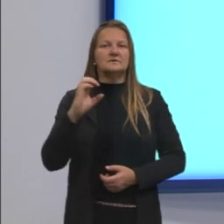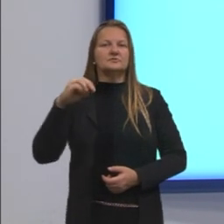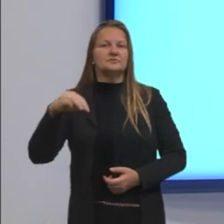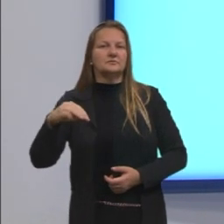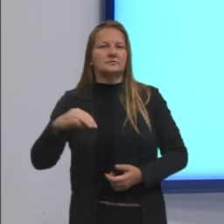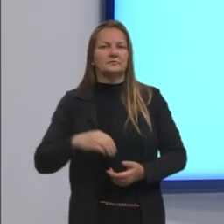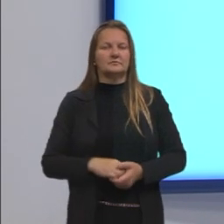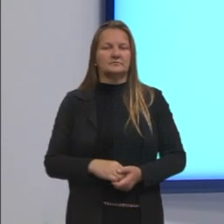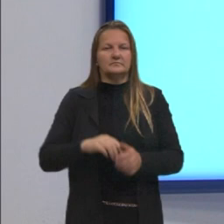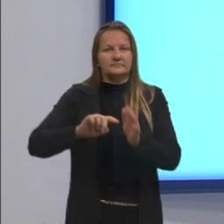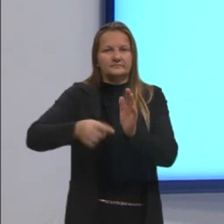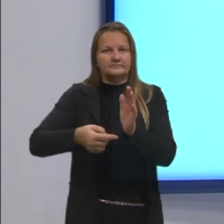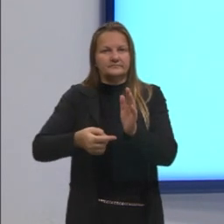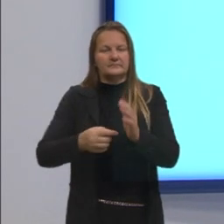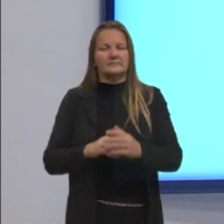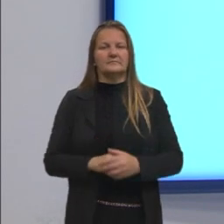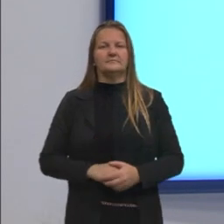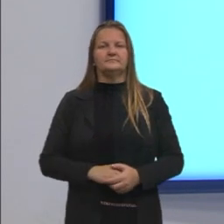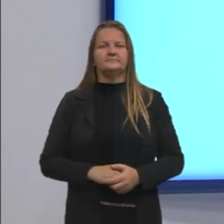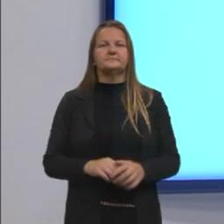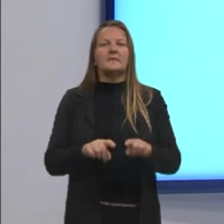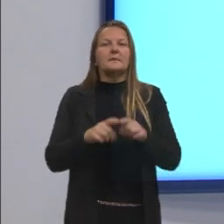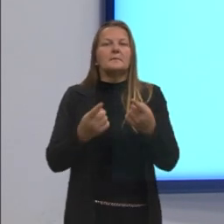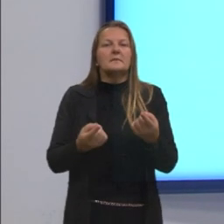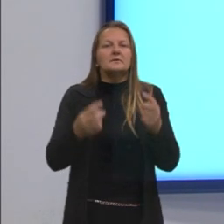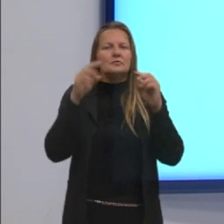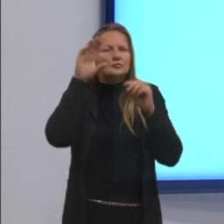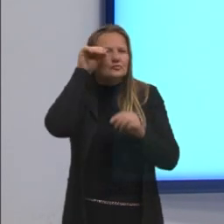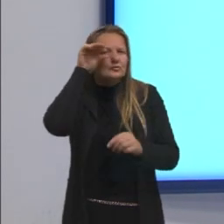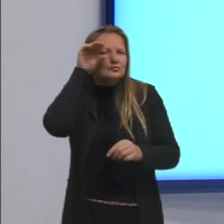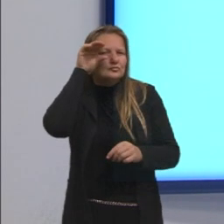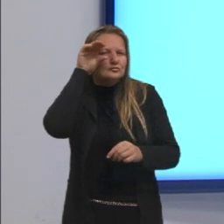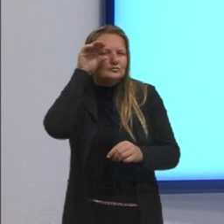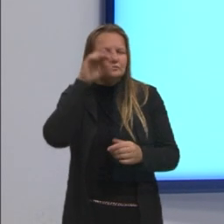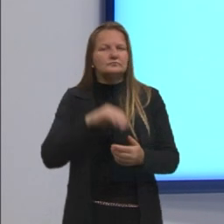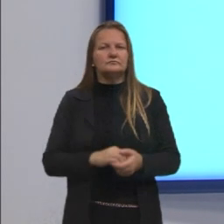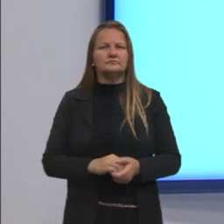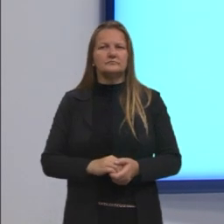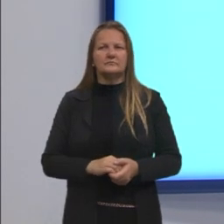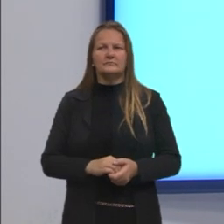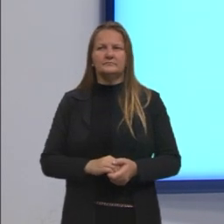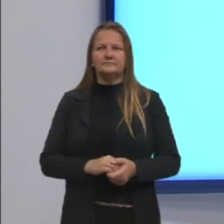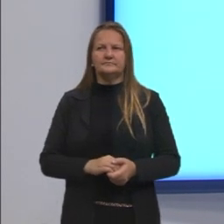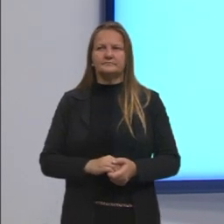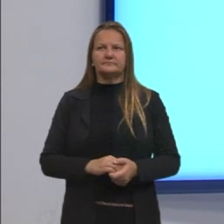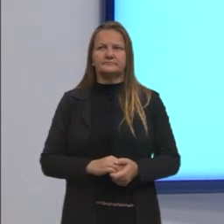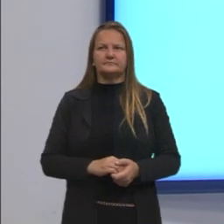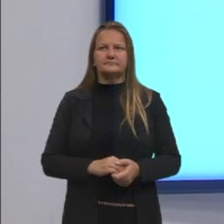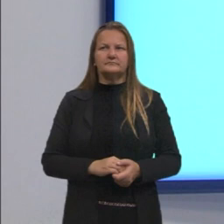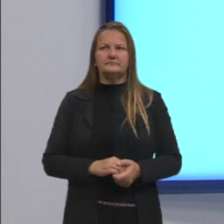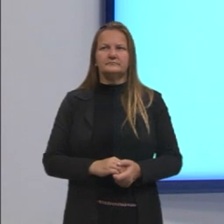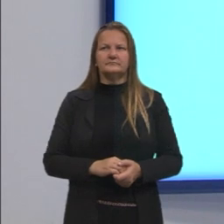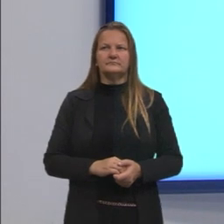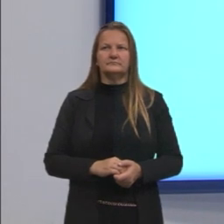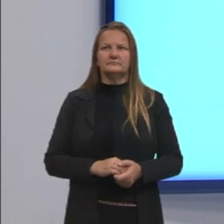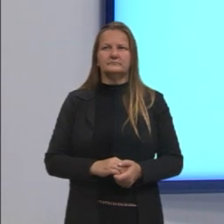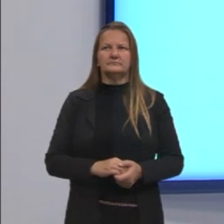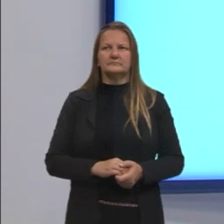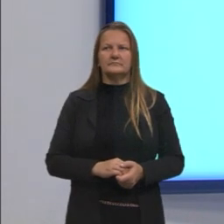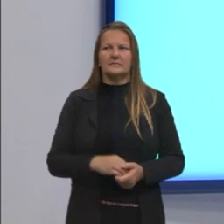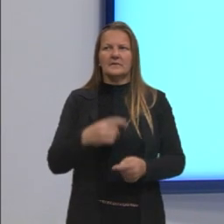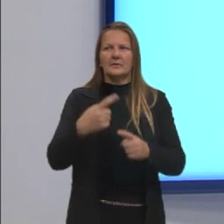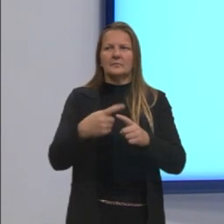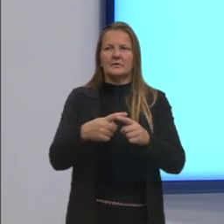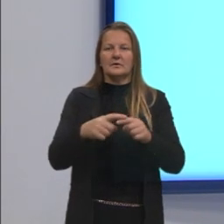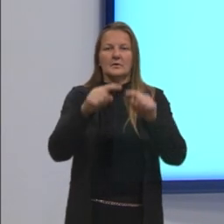três casinhas decimais mas a gente olhar somente para parte inteira já basta para ver qual tem menor área né o quadrado